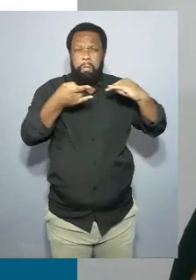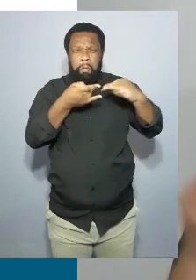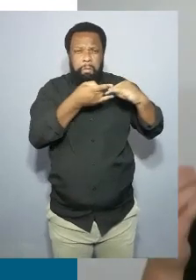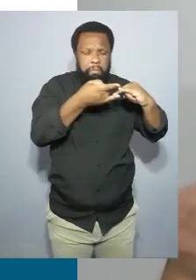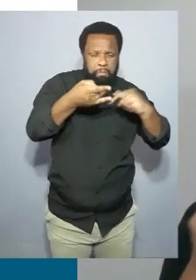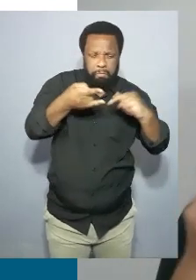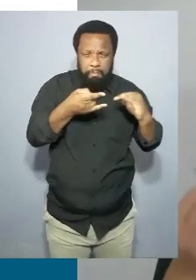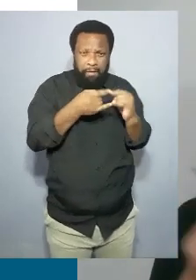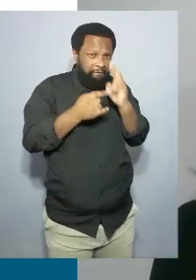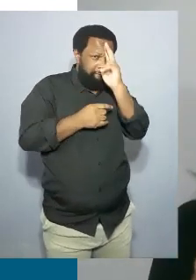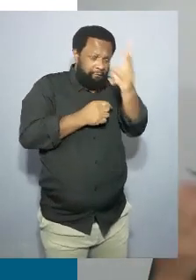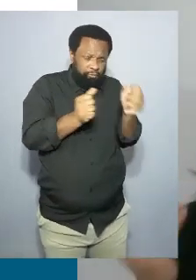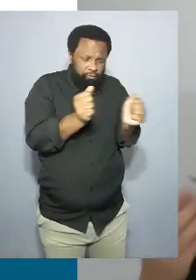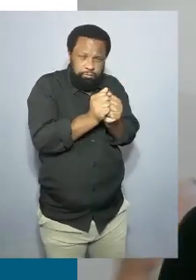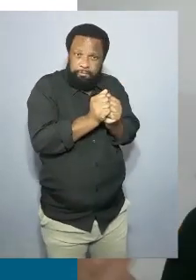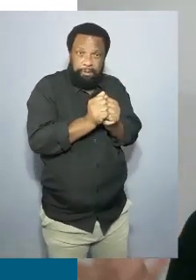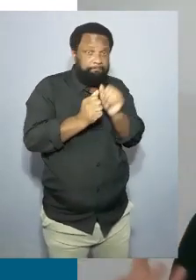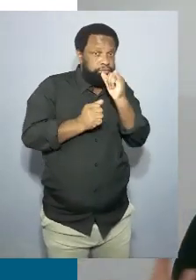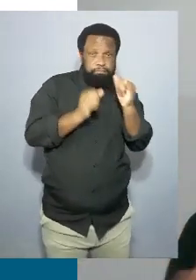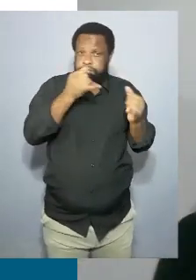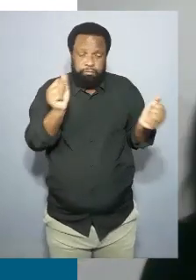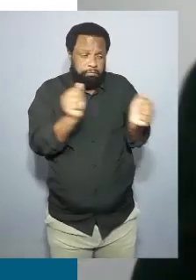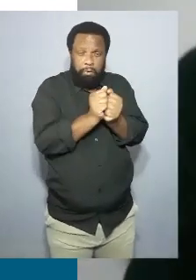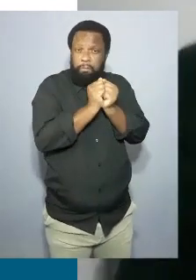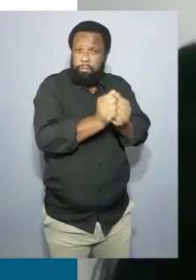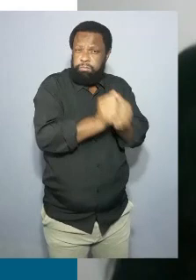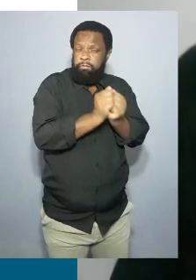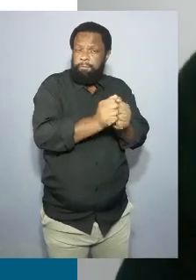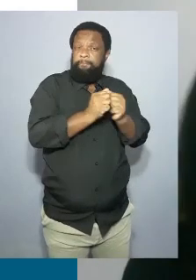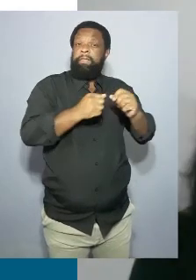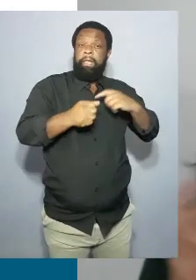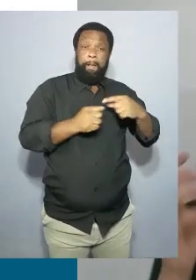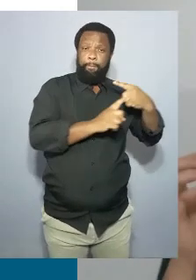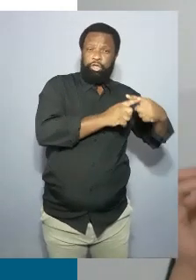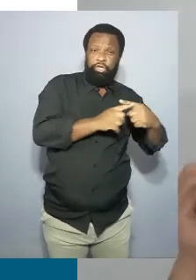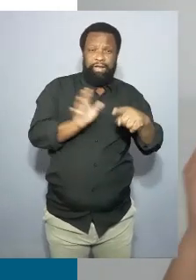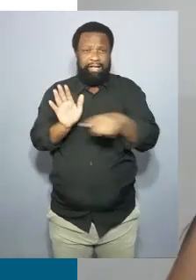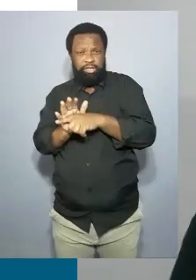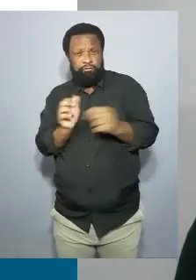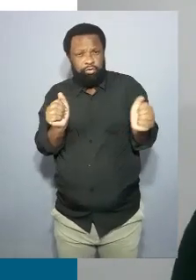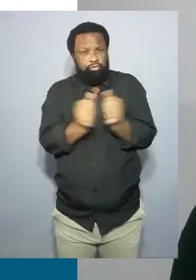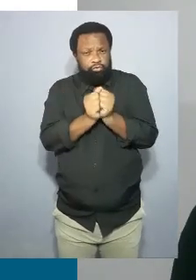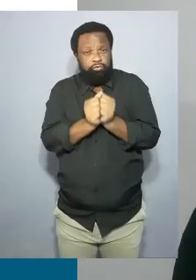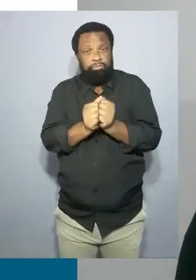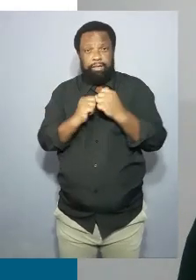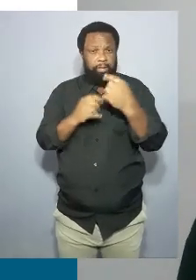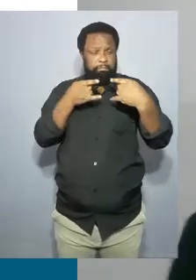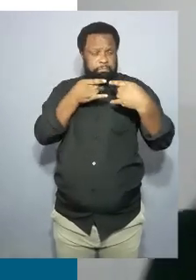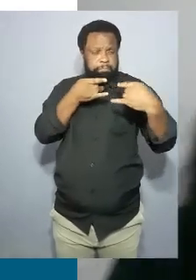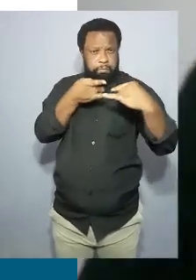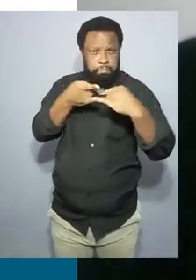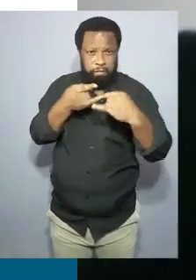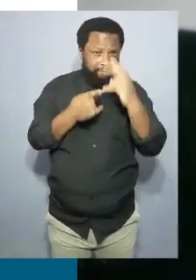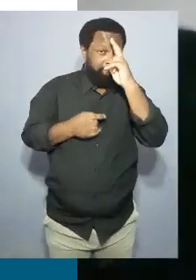Existe uma atração eletrostática muito grande entre o positivo e o negativo, então eles estão bem atraídos, tudo